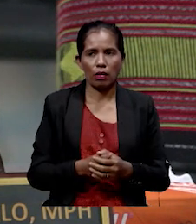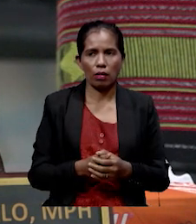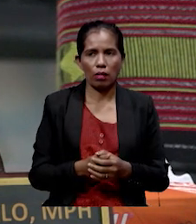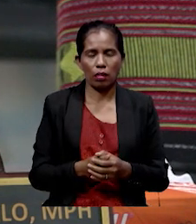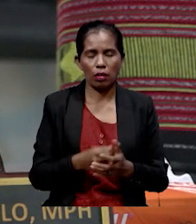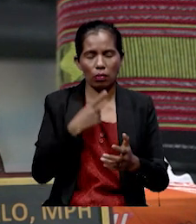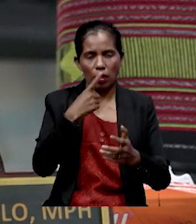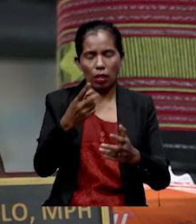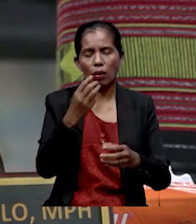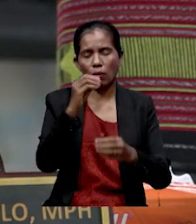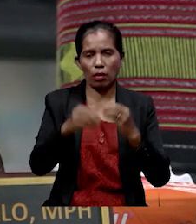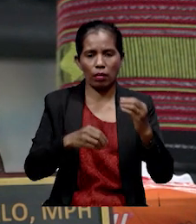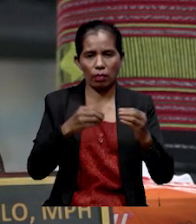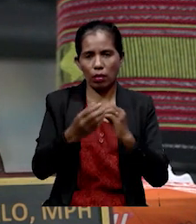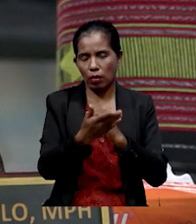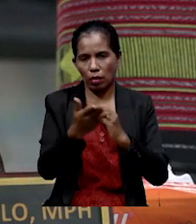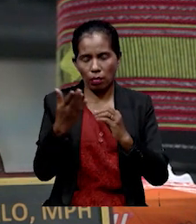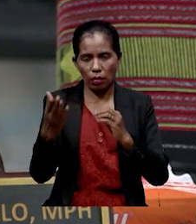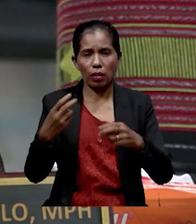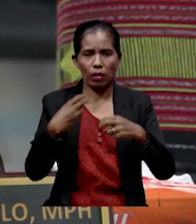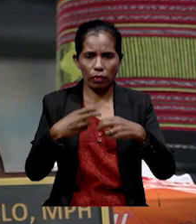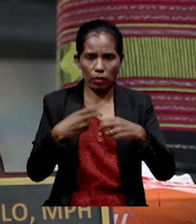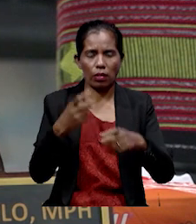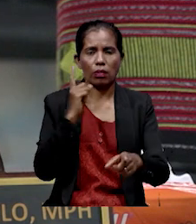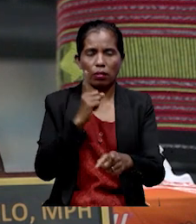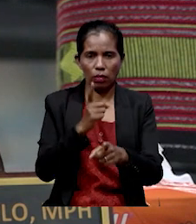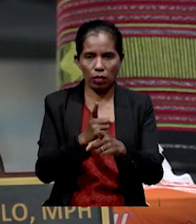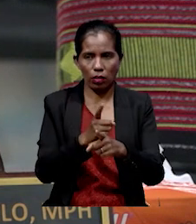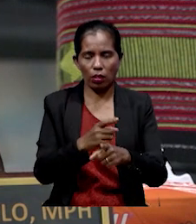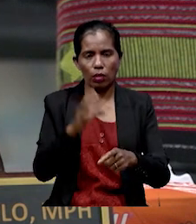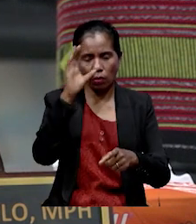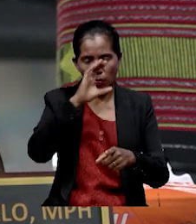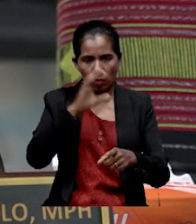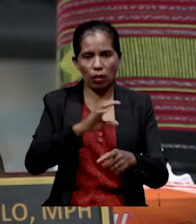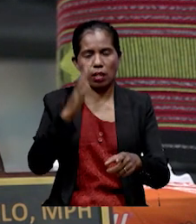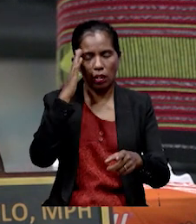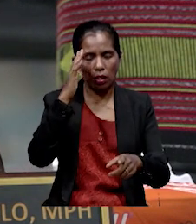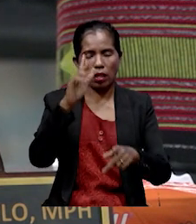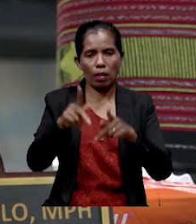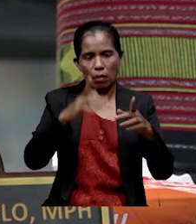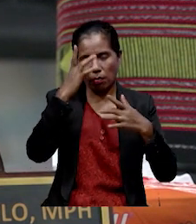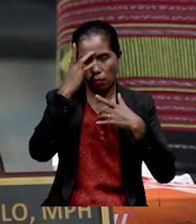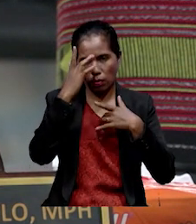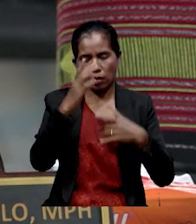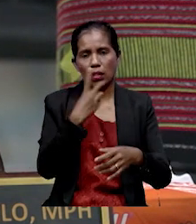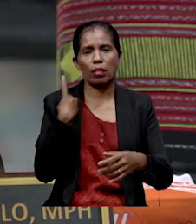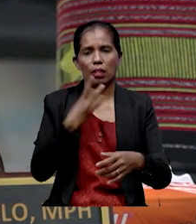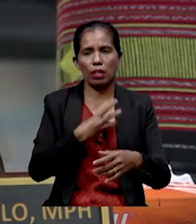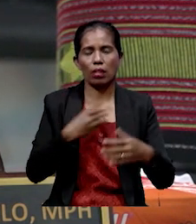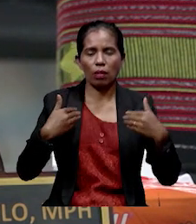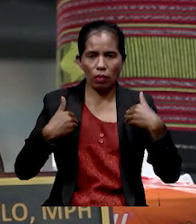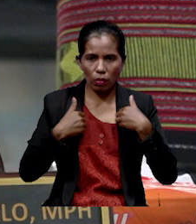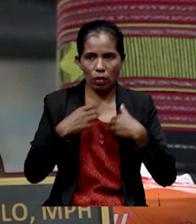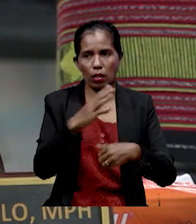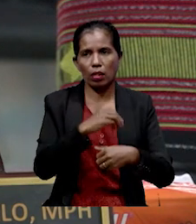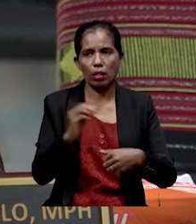estigma niya. Ni bema kita bo sila susar tip debis a tu identifica paciente. Mami depois de ita susar, ita poli, ita gata,